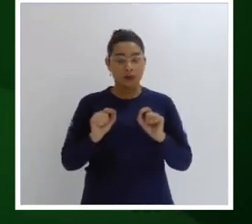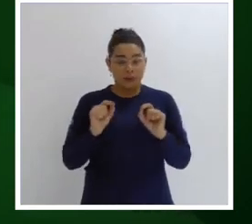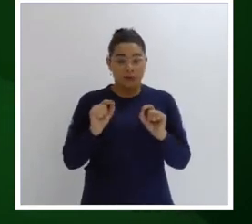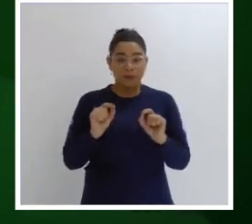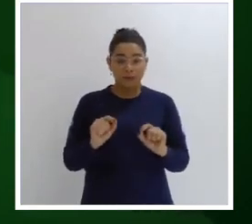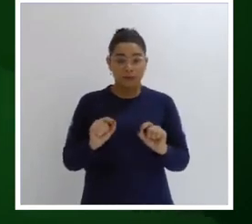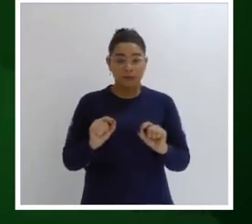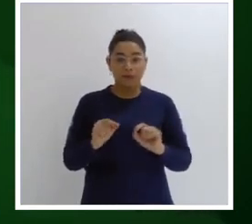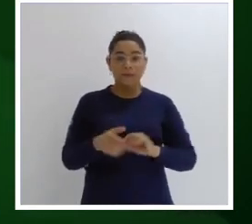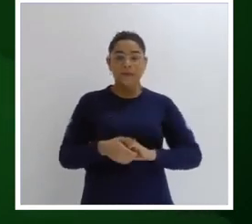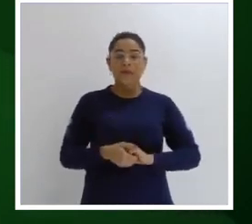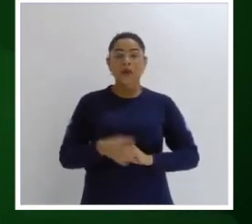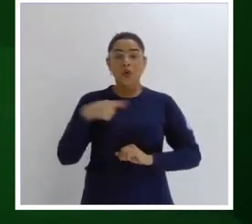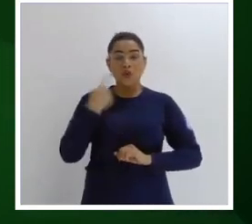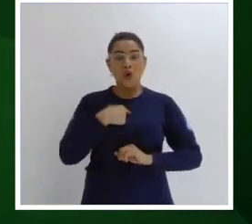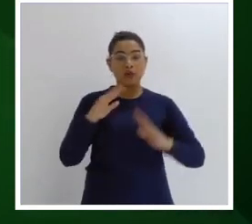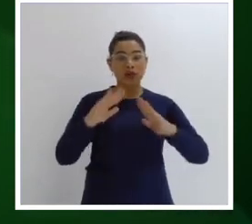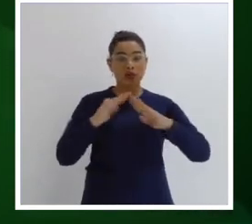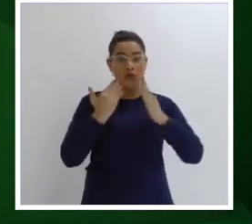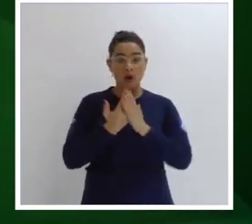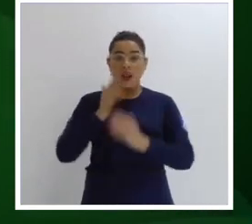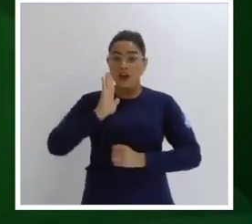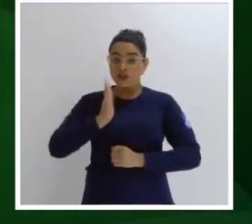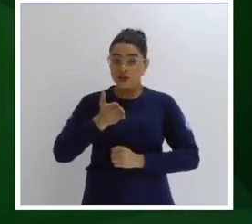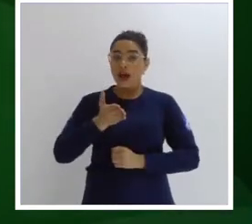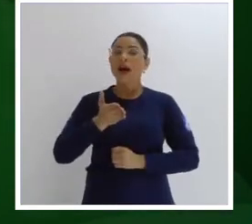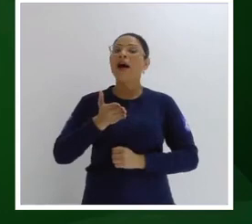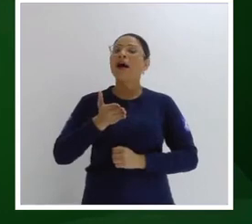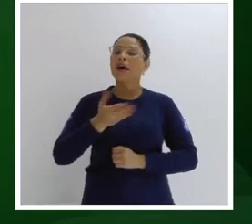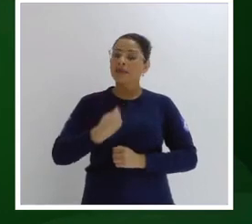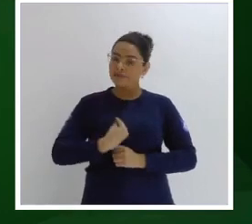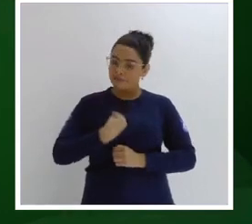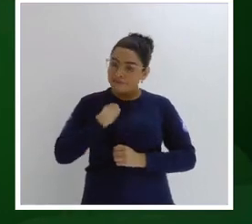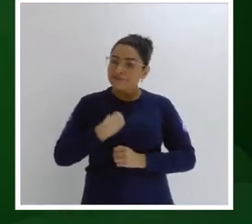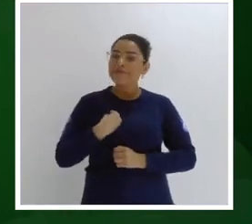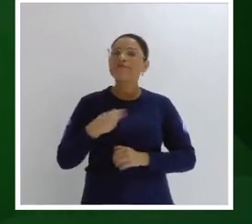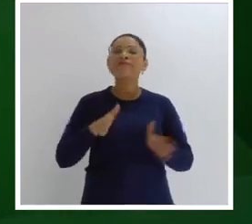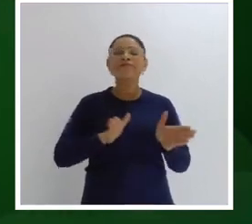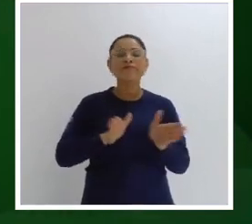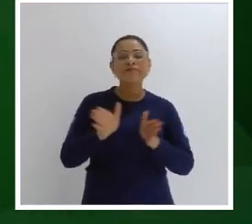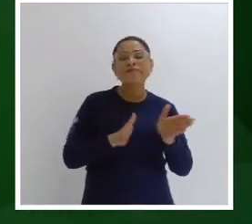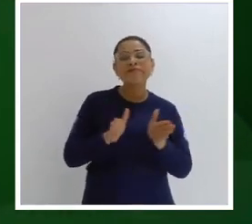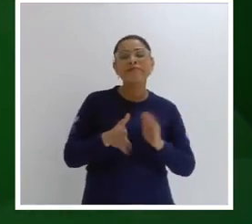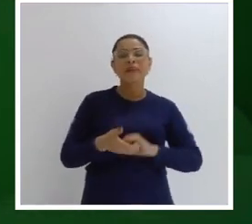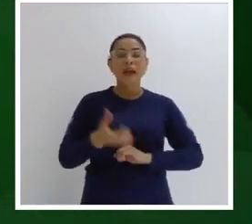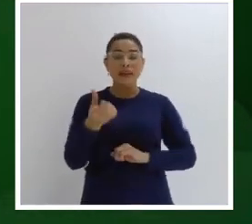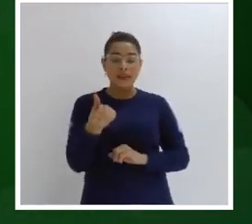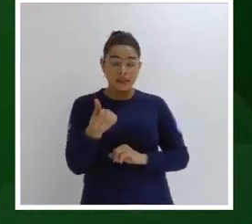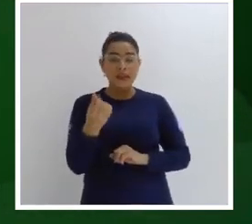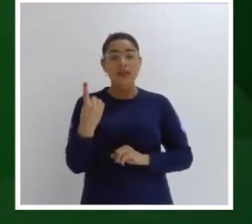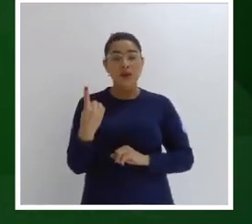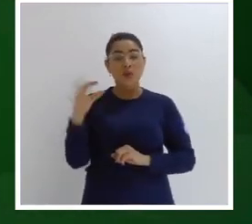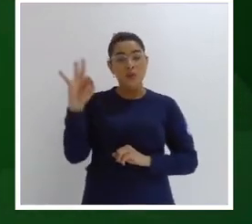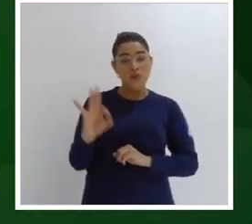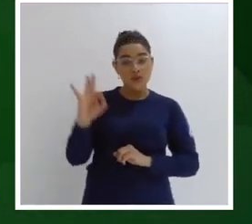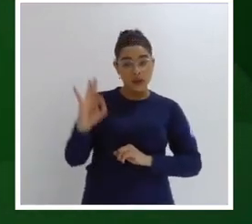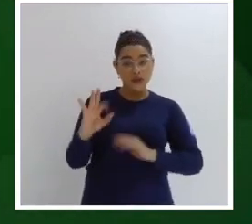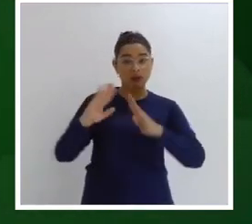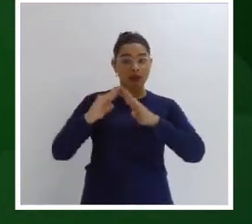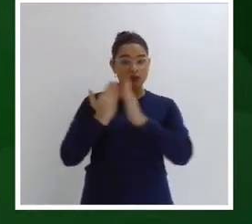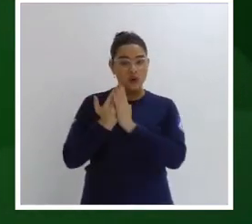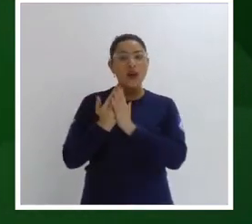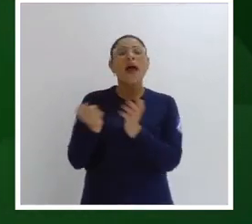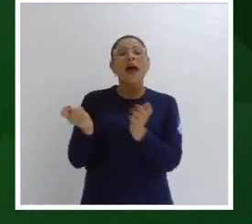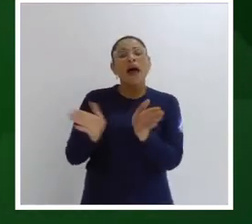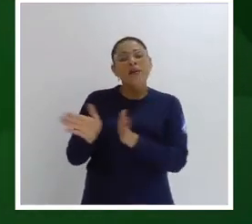questão das nossas escolas que já possuem acessibilidade então 61% das nossas escolas já